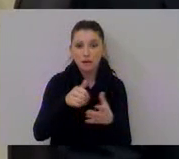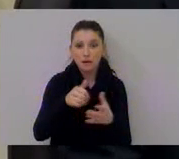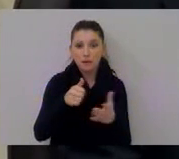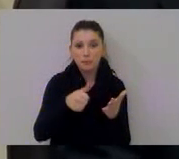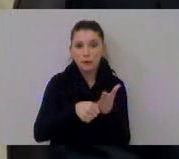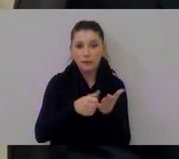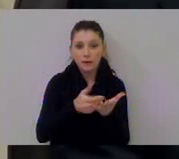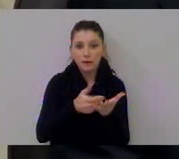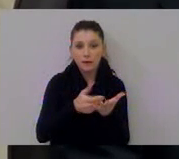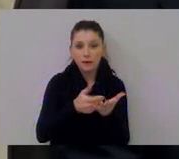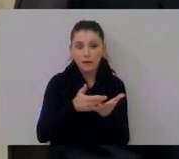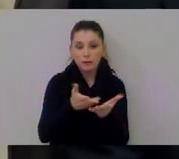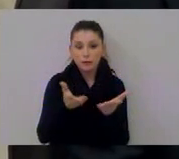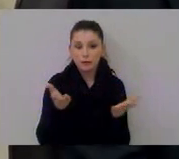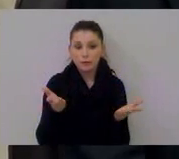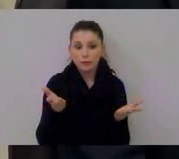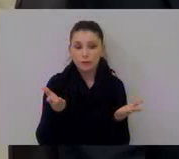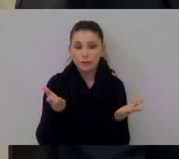por unanimidade.